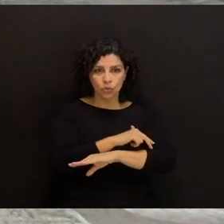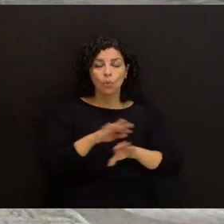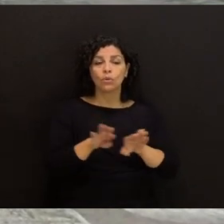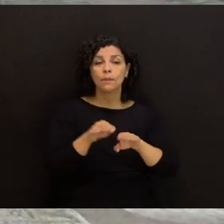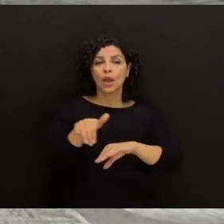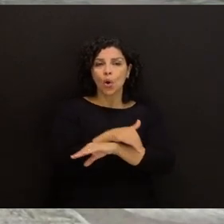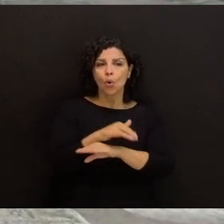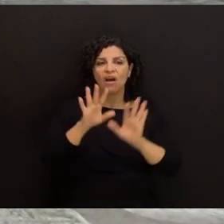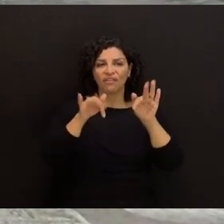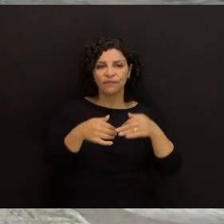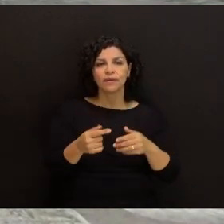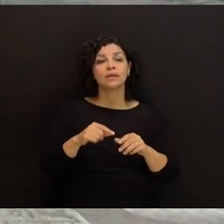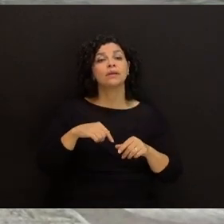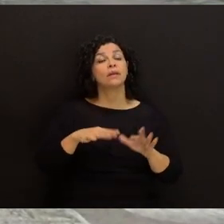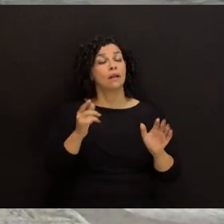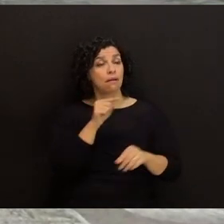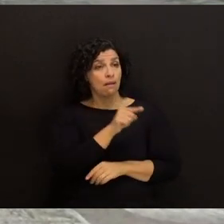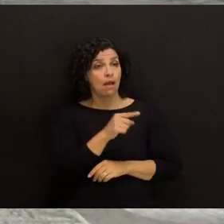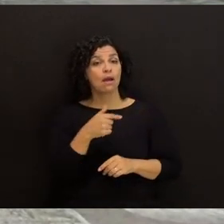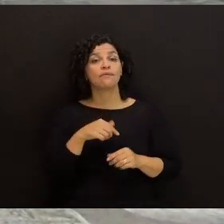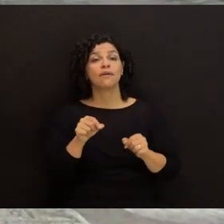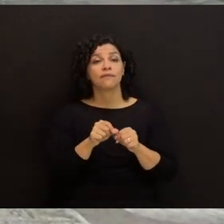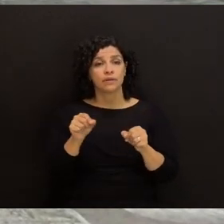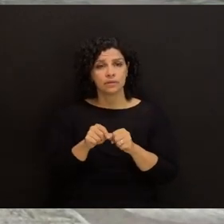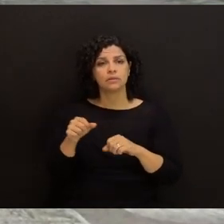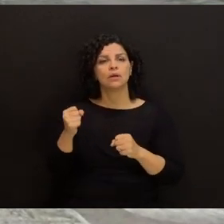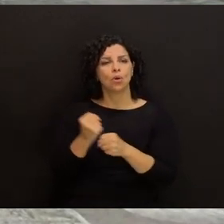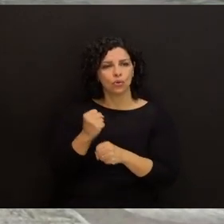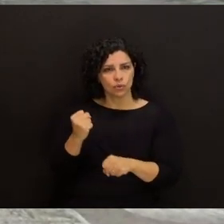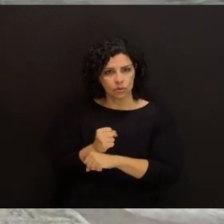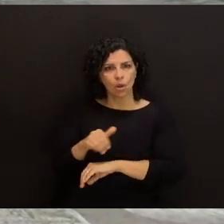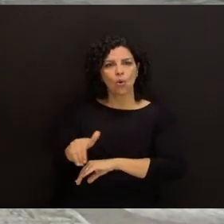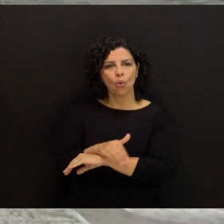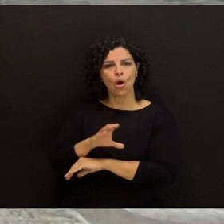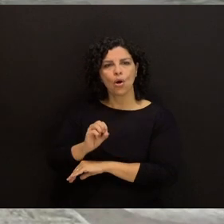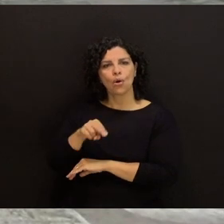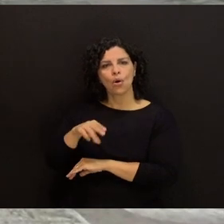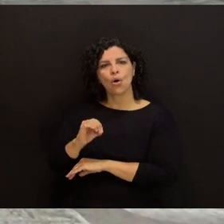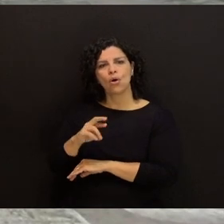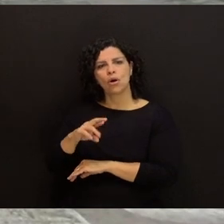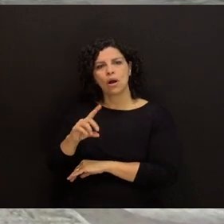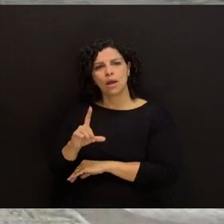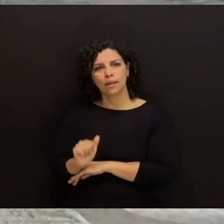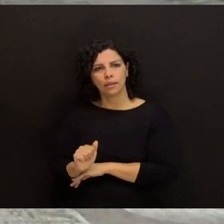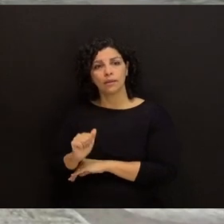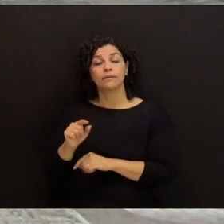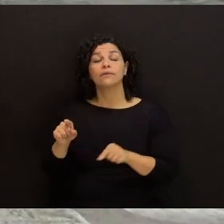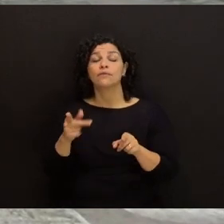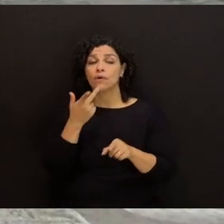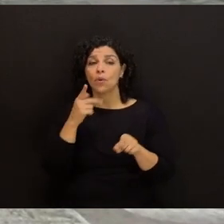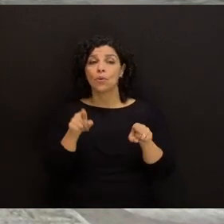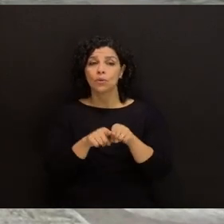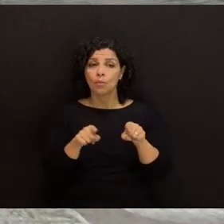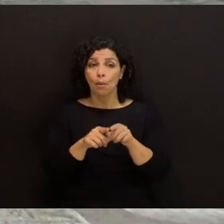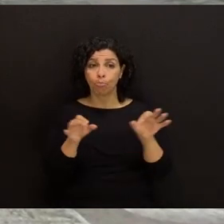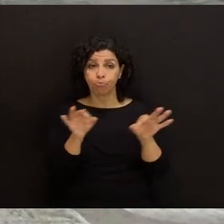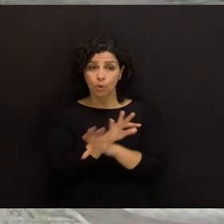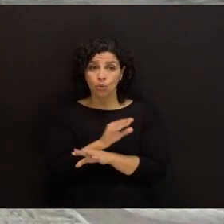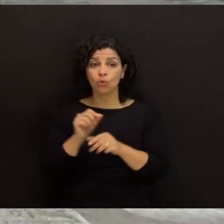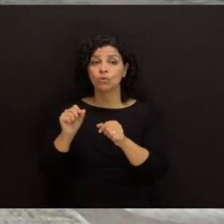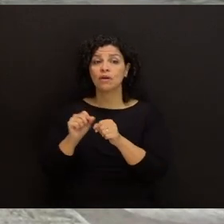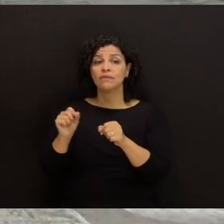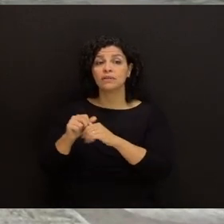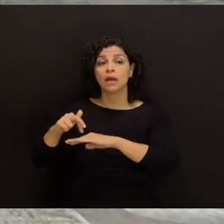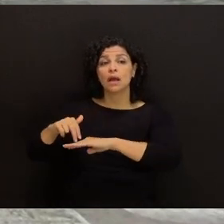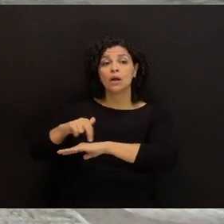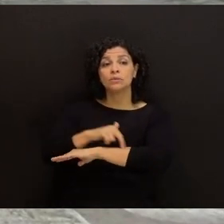finalizar as calçadas do Guarani vai pavimentar a Rua Concórdia e em seguida vai fazer o